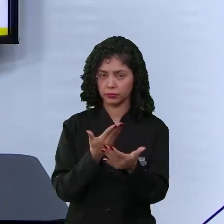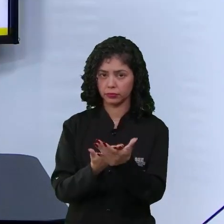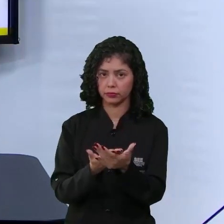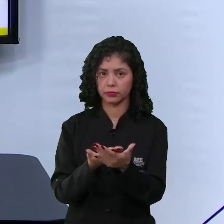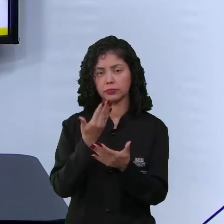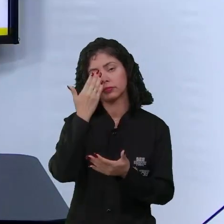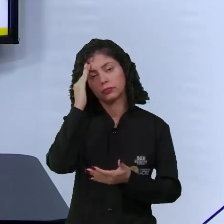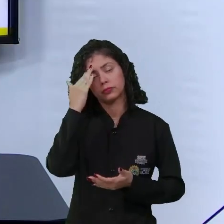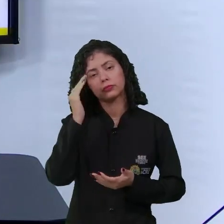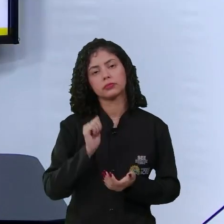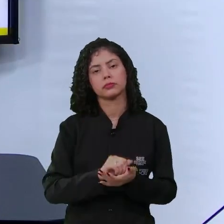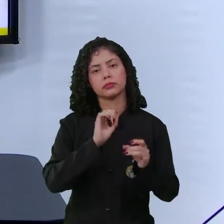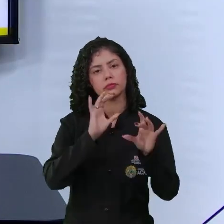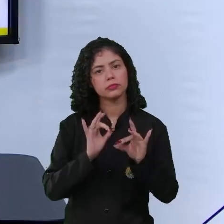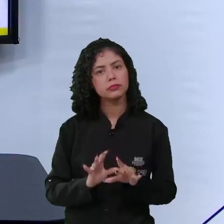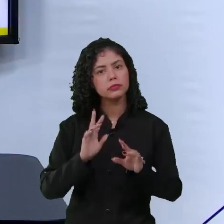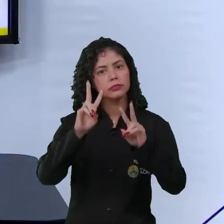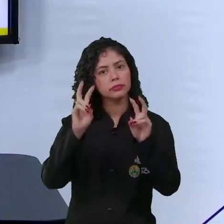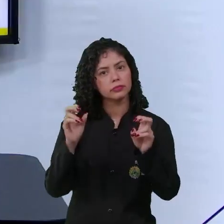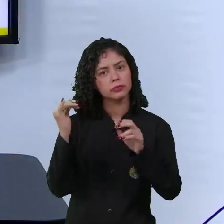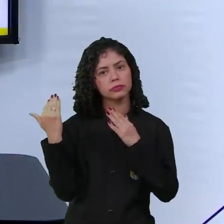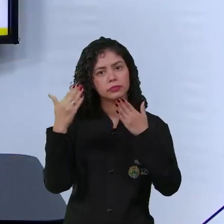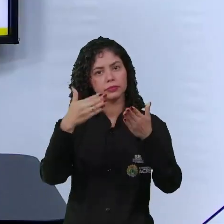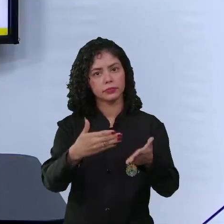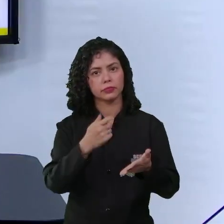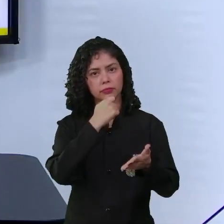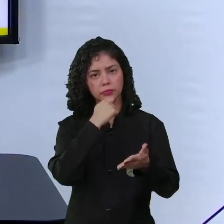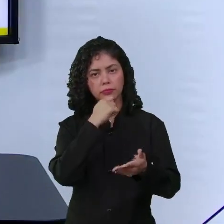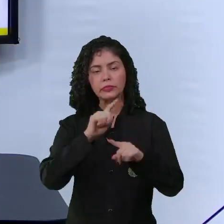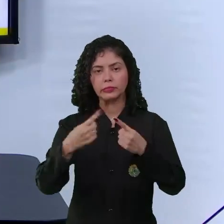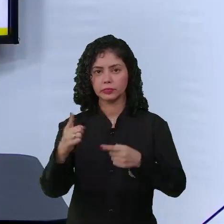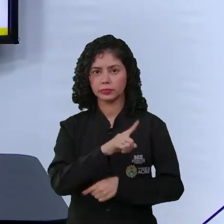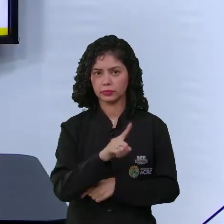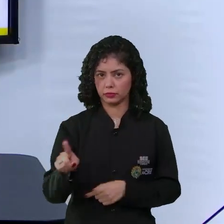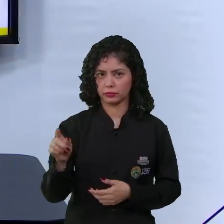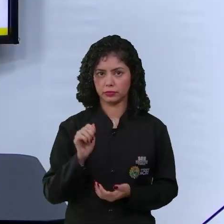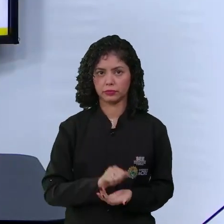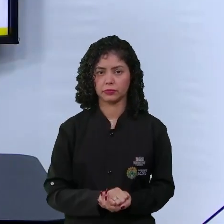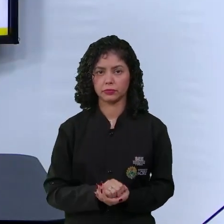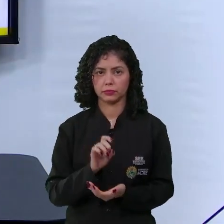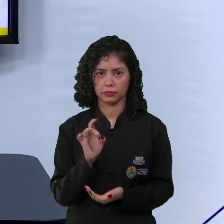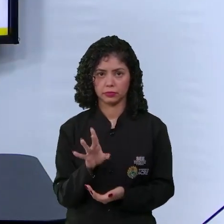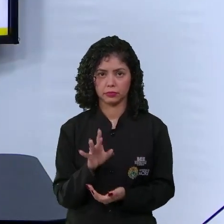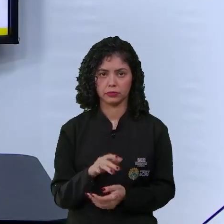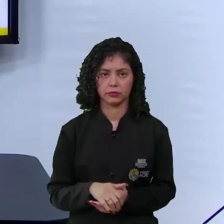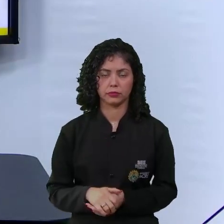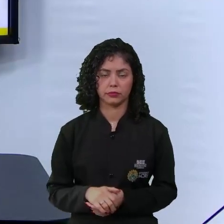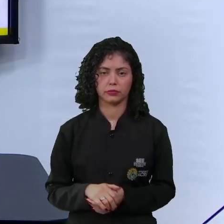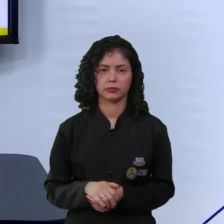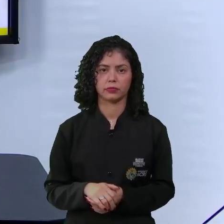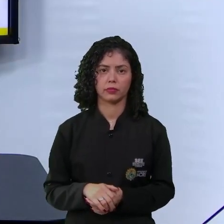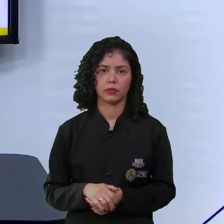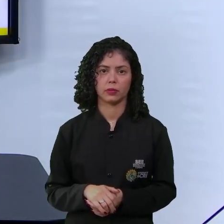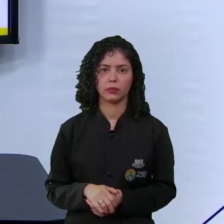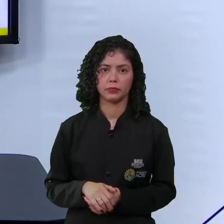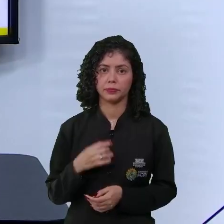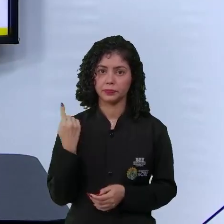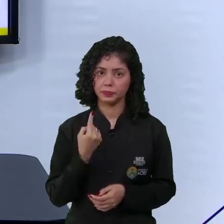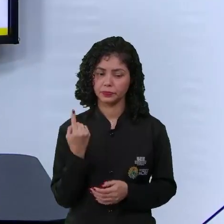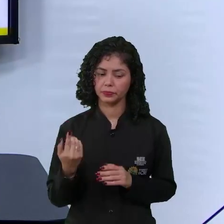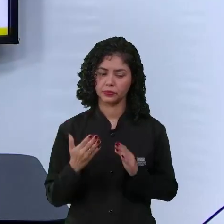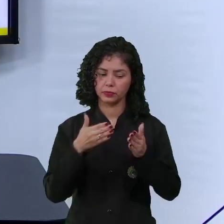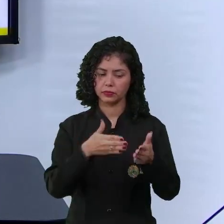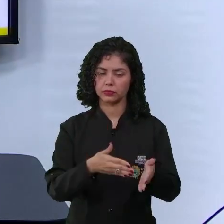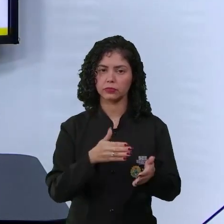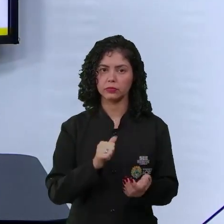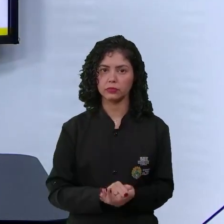entendeu que a técnica é uma abordagem, é um direcionamento, mas não é só em si o único